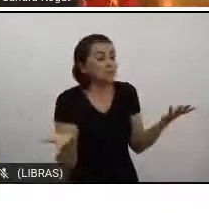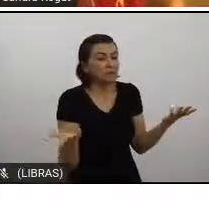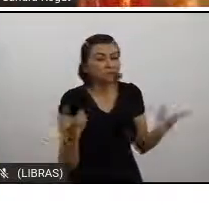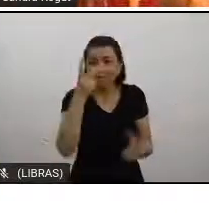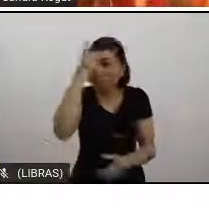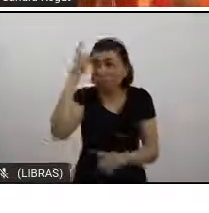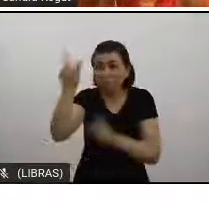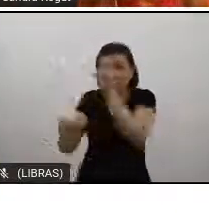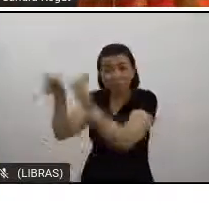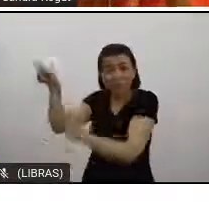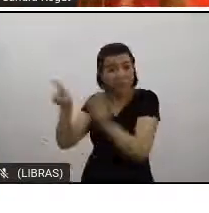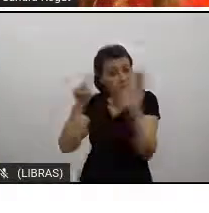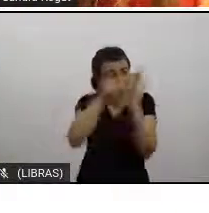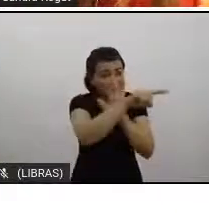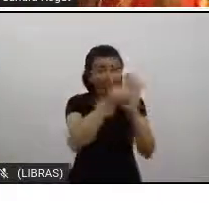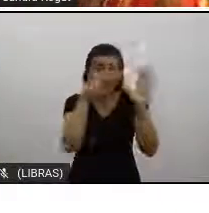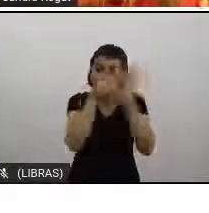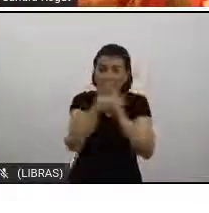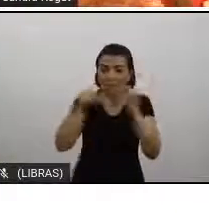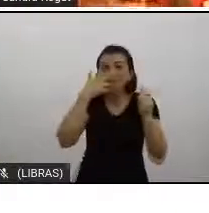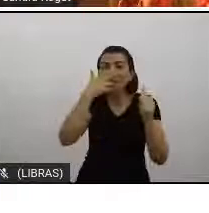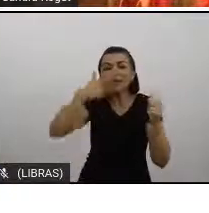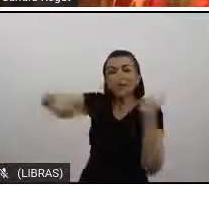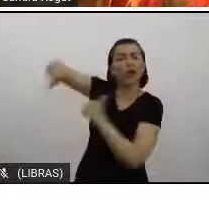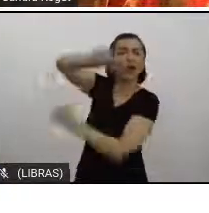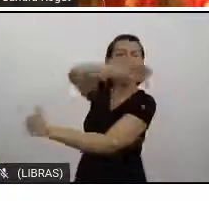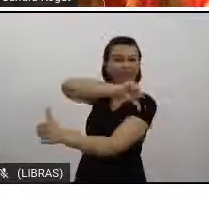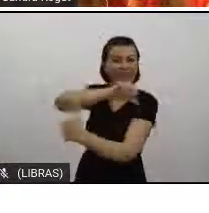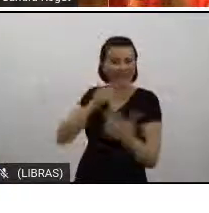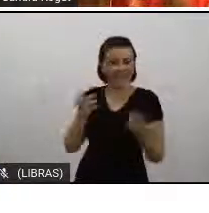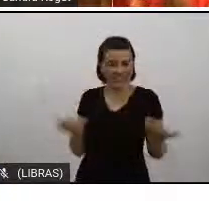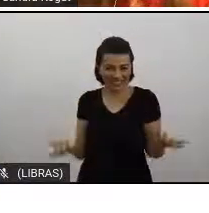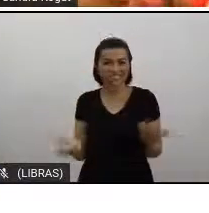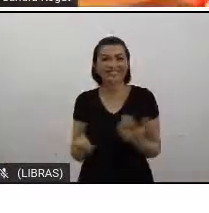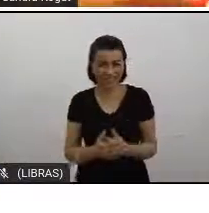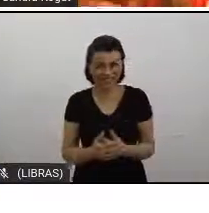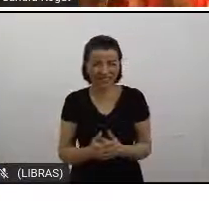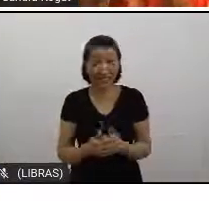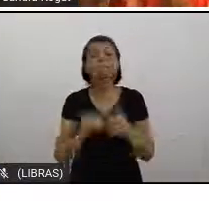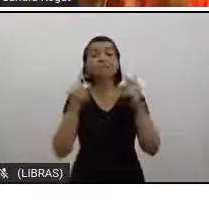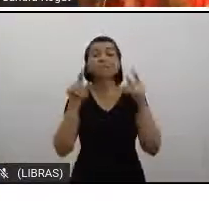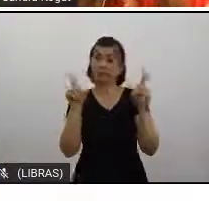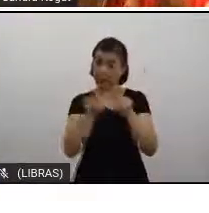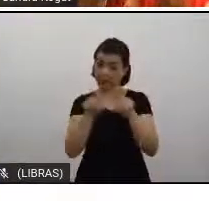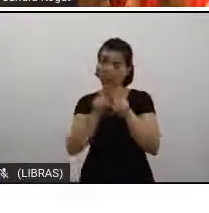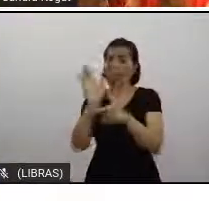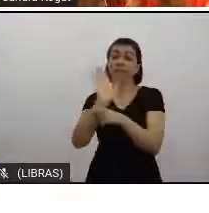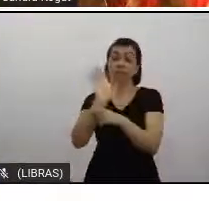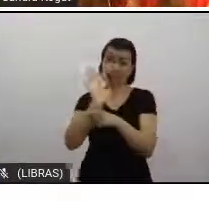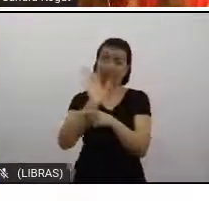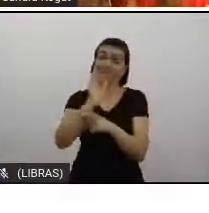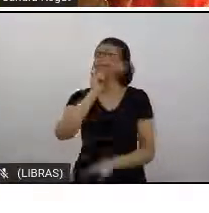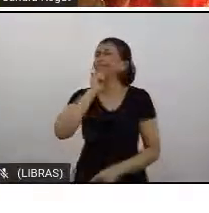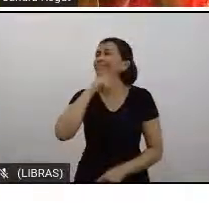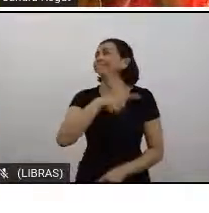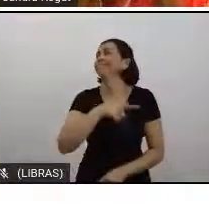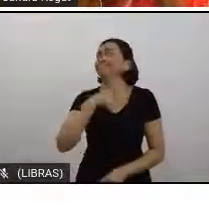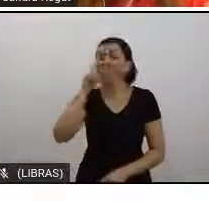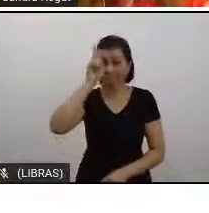Nesse vídeo já tem um outro negócio que também é engraçado para mim ver, que atravessa tudo que eu fiz depois, que é o seguinte,